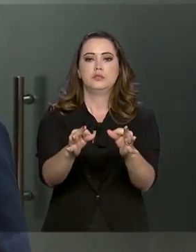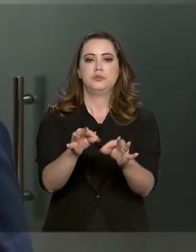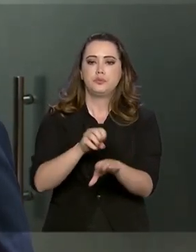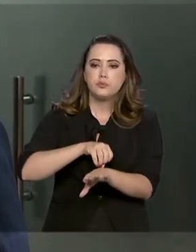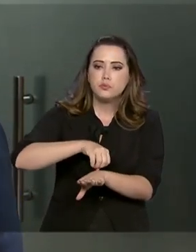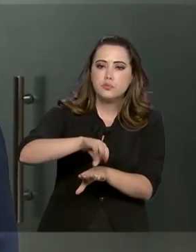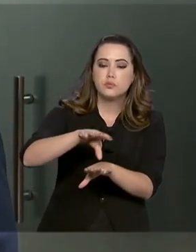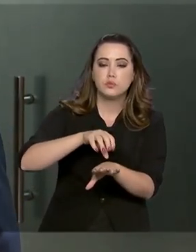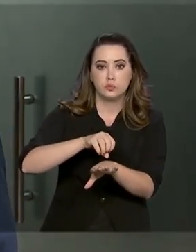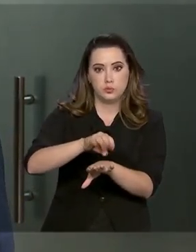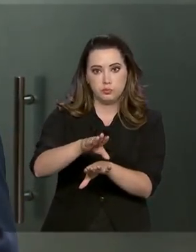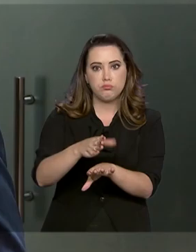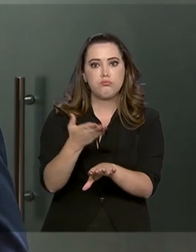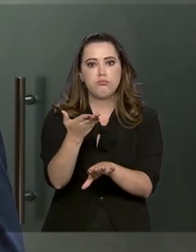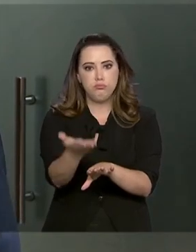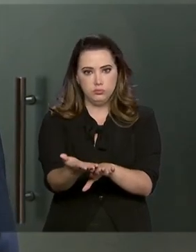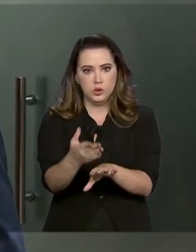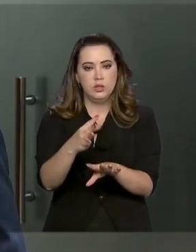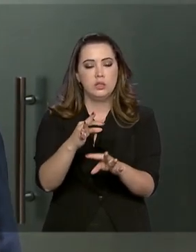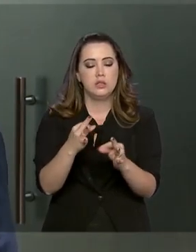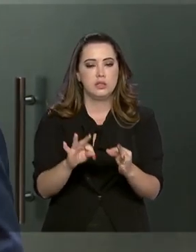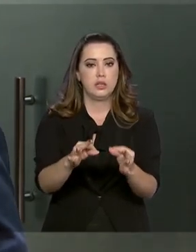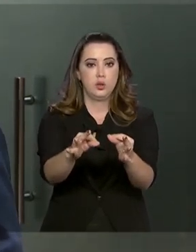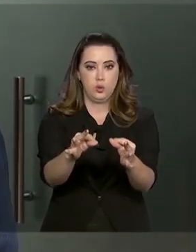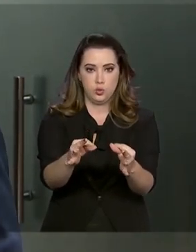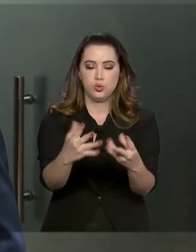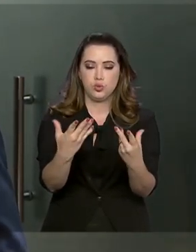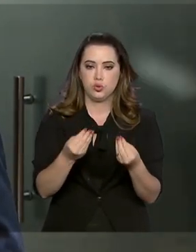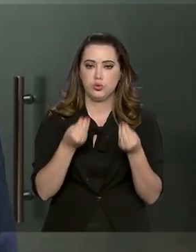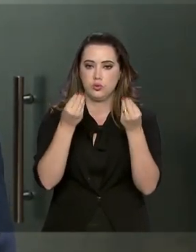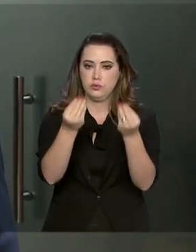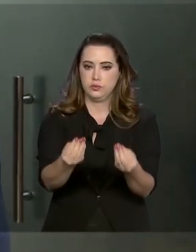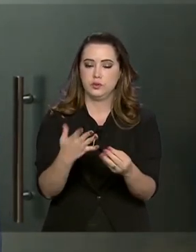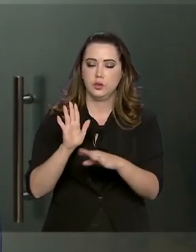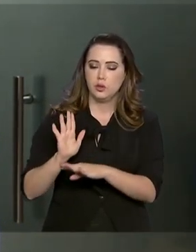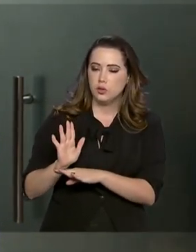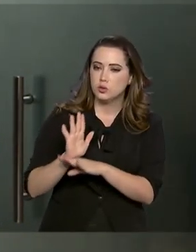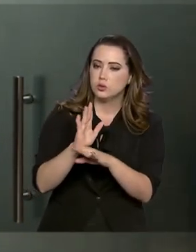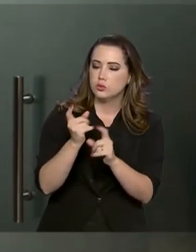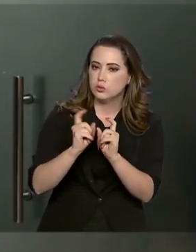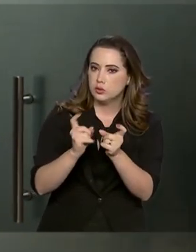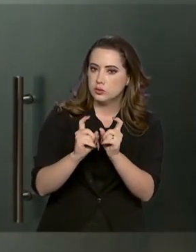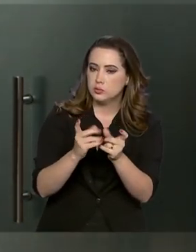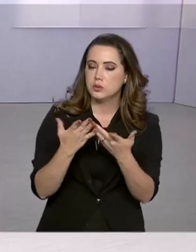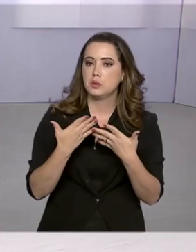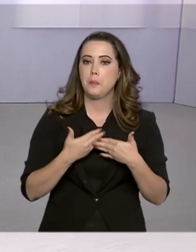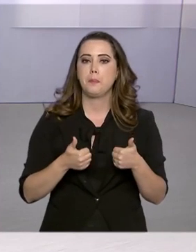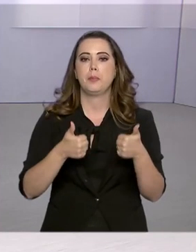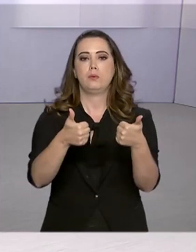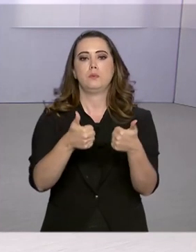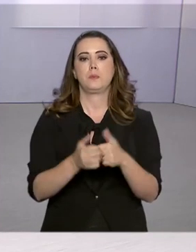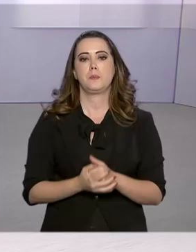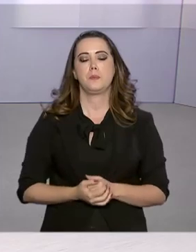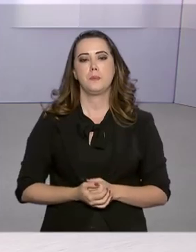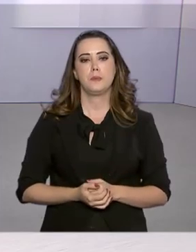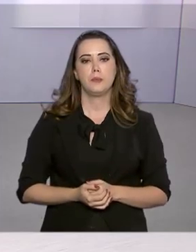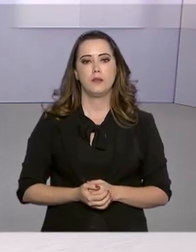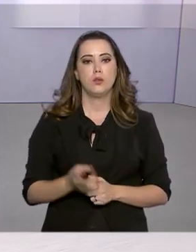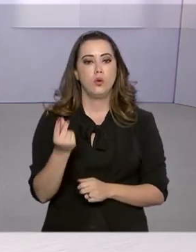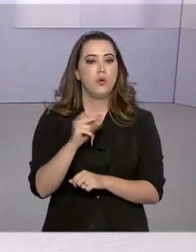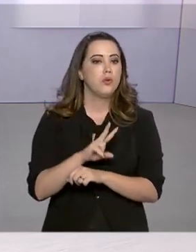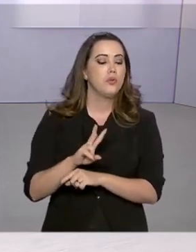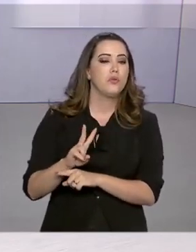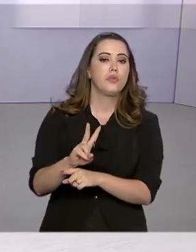informação vindo ao encontro da regulação, ajudando a agência nessa tarefa. Um